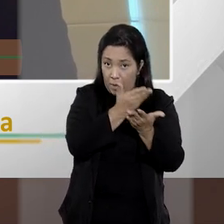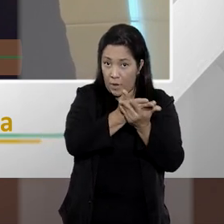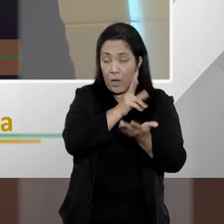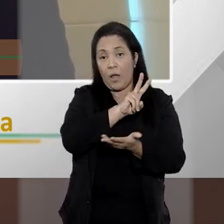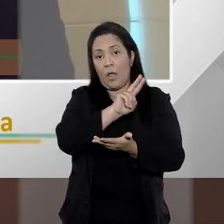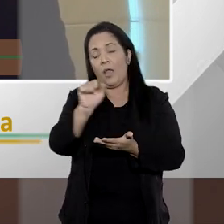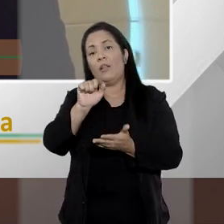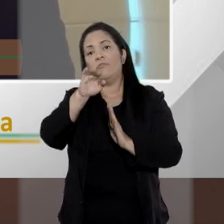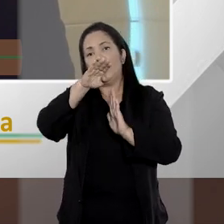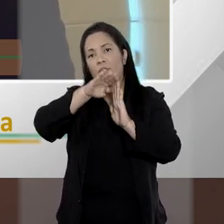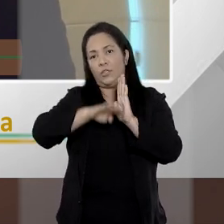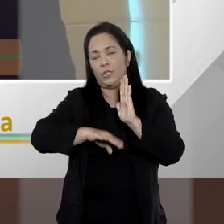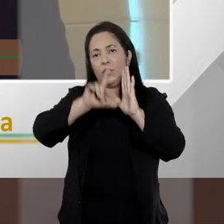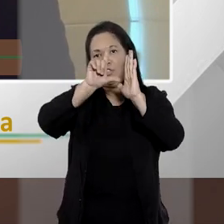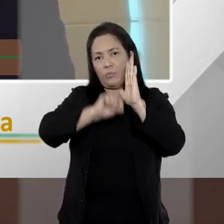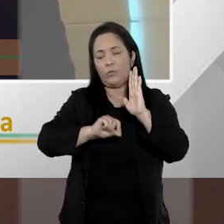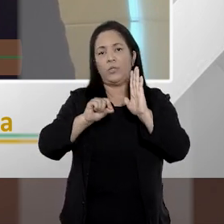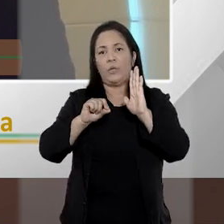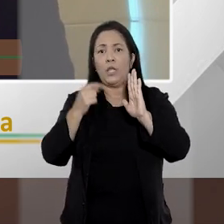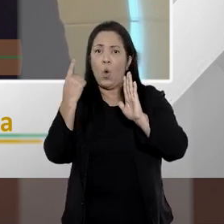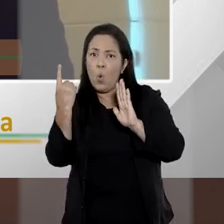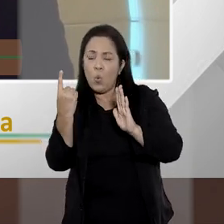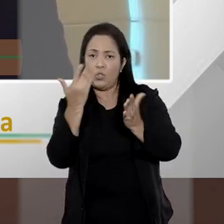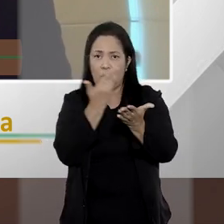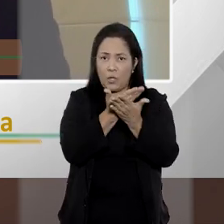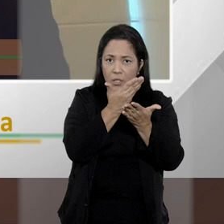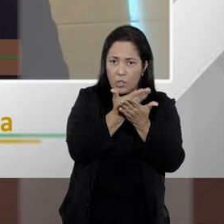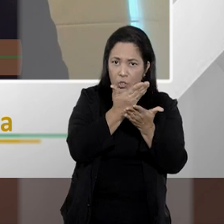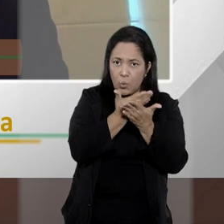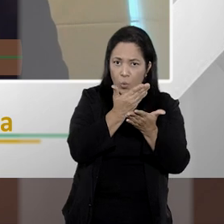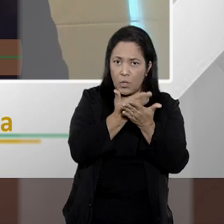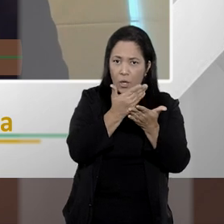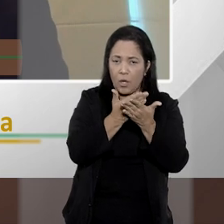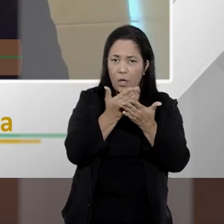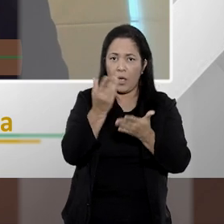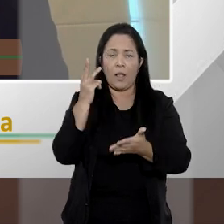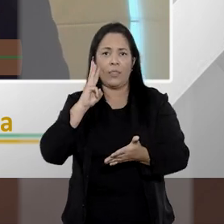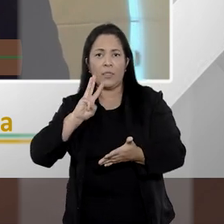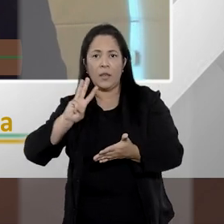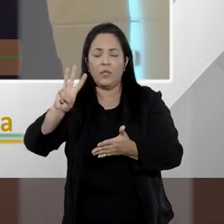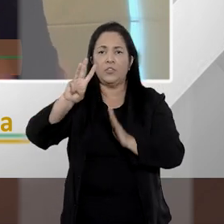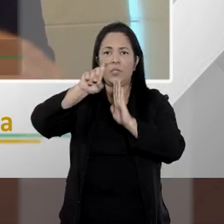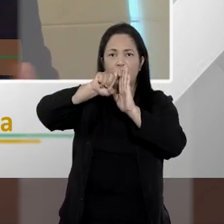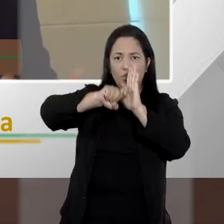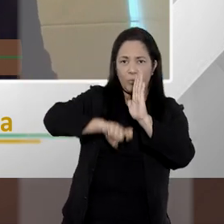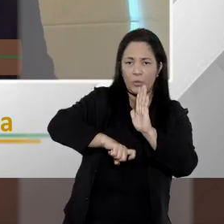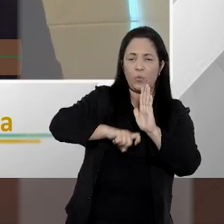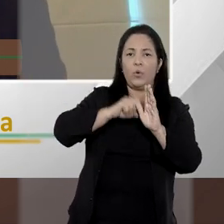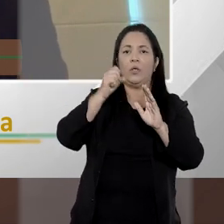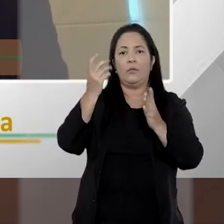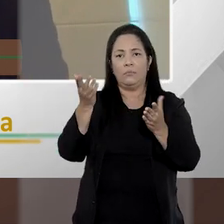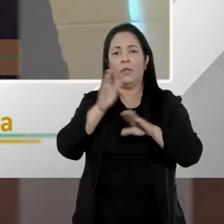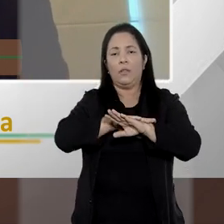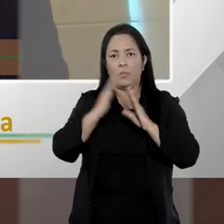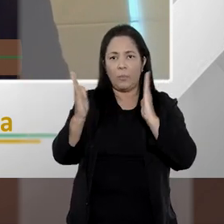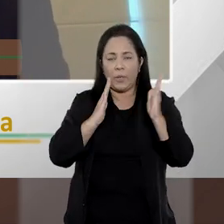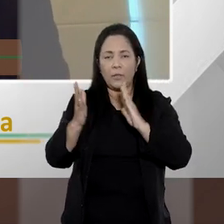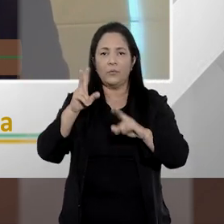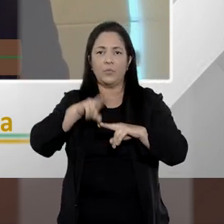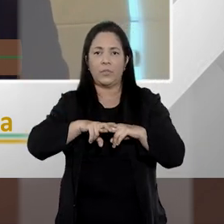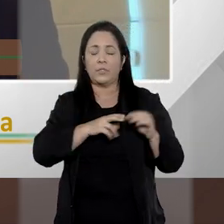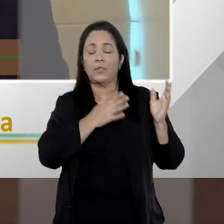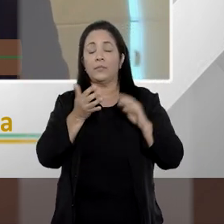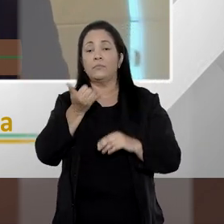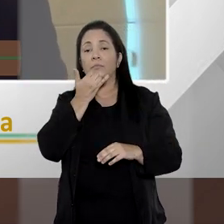em relação ao trabalho, não, é de 6 a 8 horas, salvo o regime especial de trabalho. Você também vai reduzir... Vitor... Professor Vitor, só